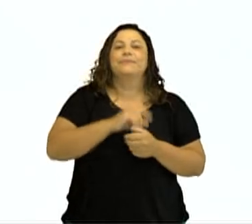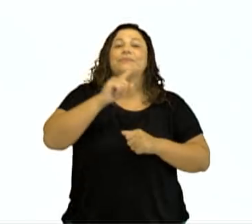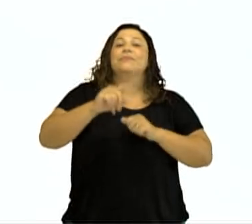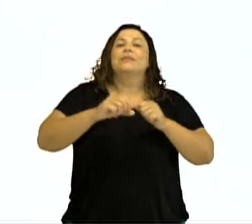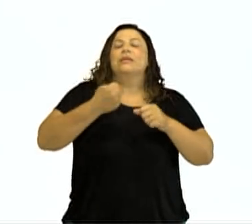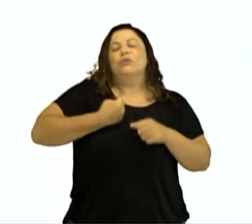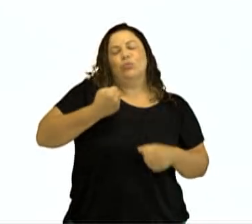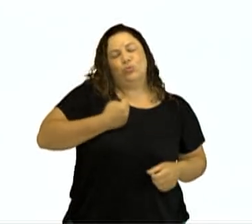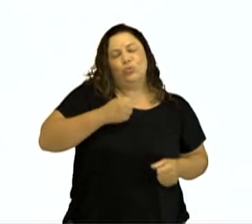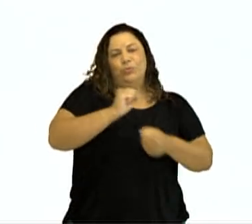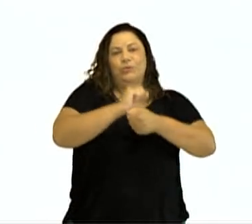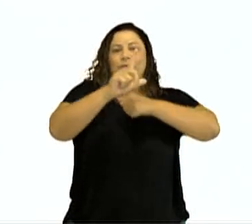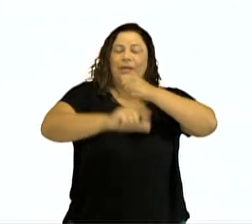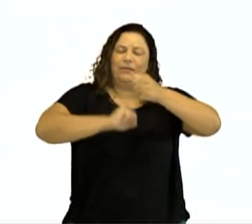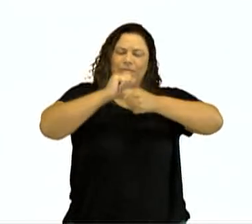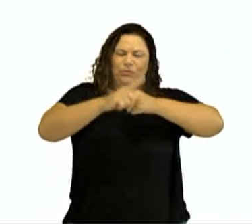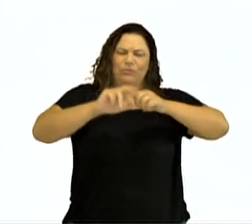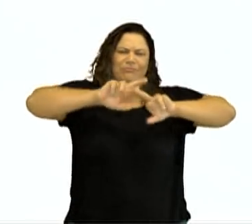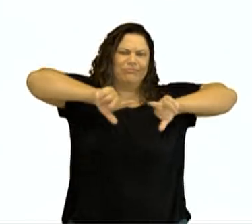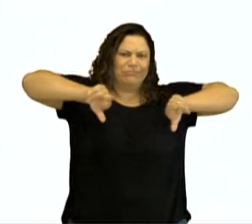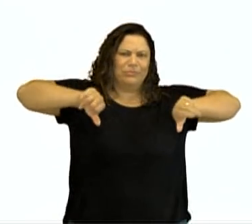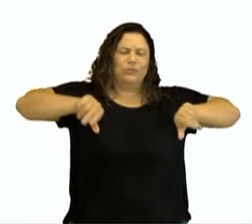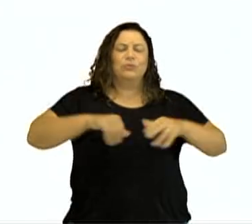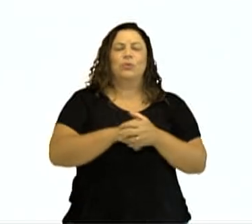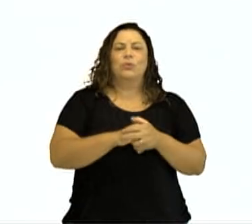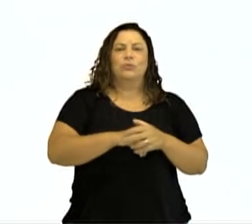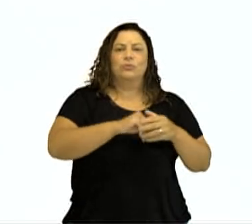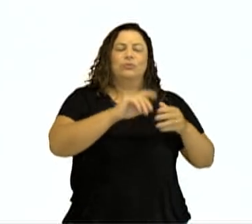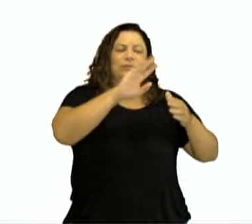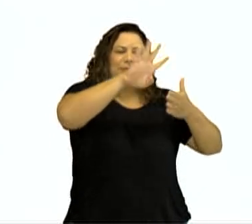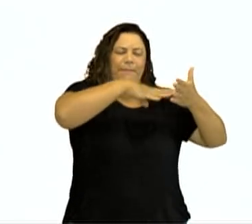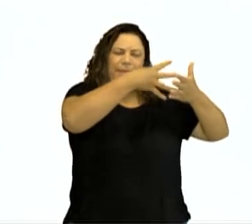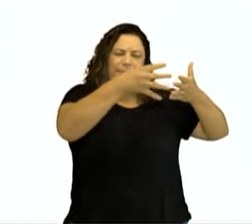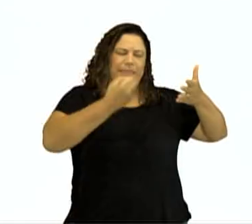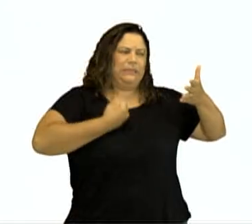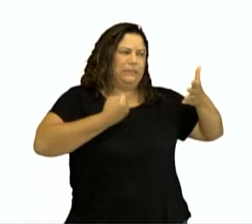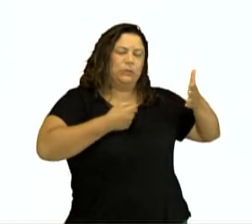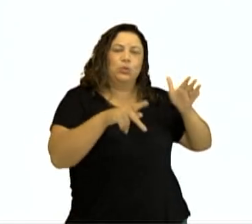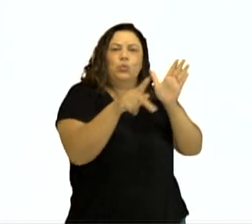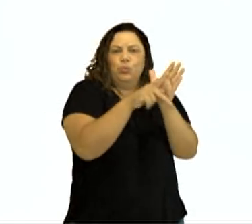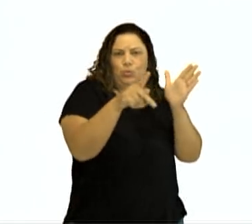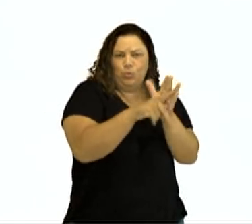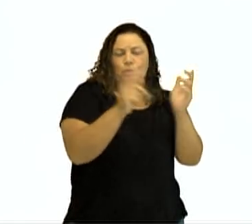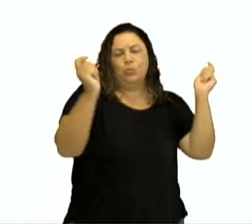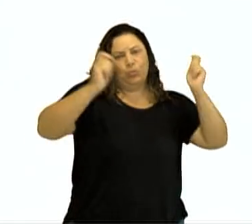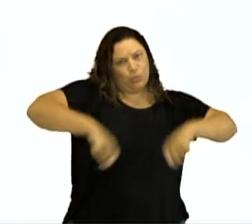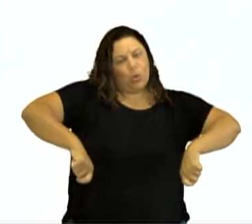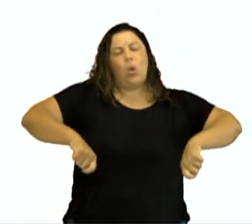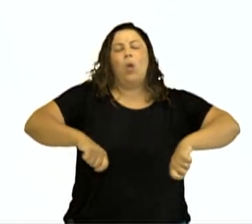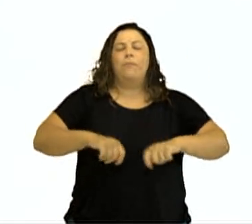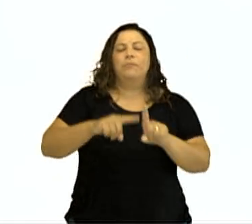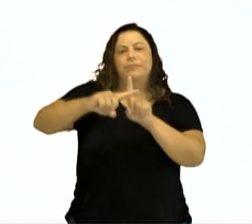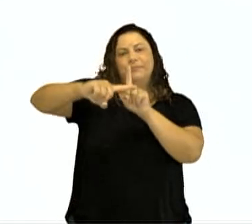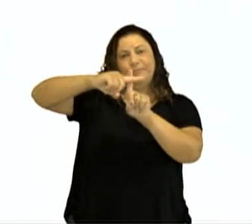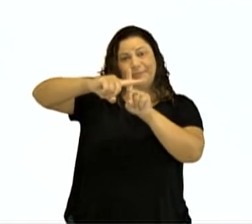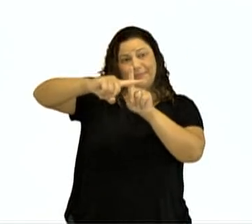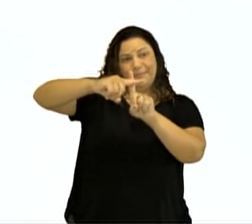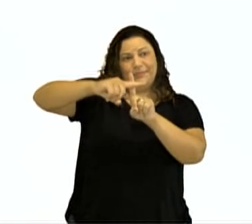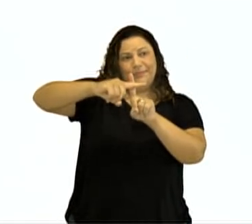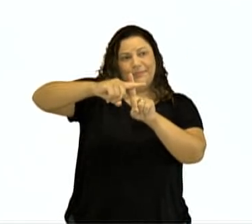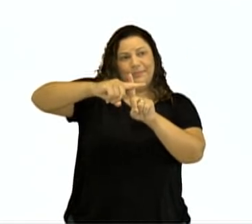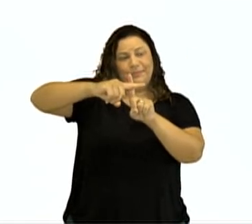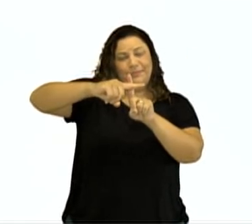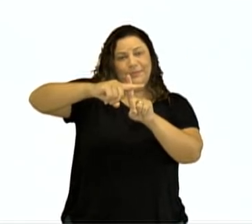atômico, todos os elementos têm o seu número atômico. São representados pela carga positiva. Olha aqui, ó.